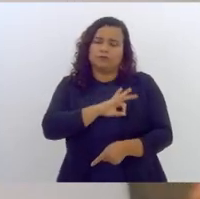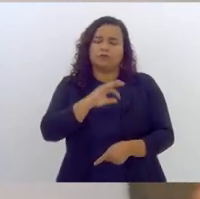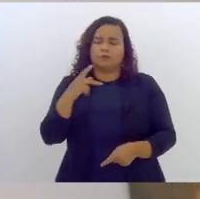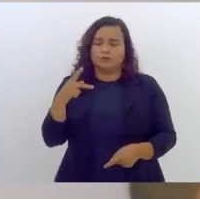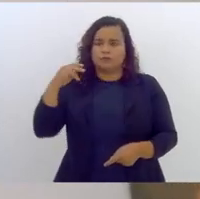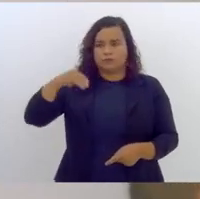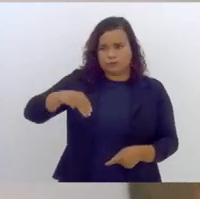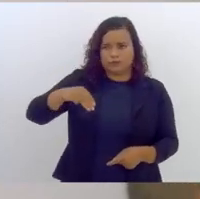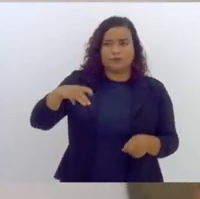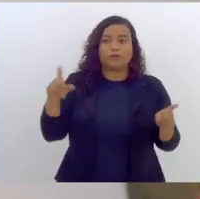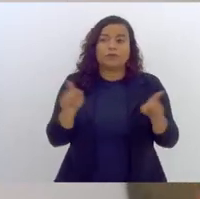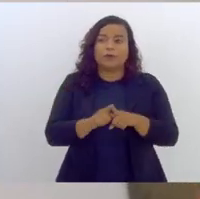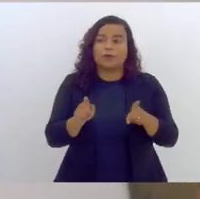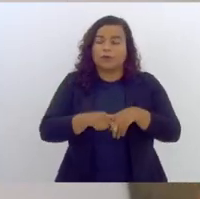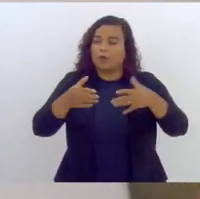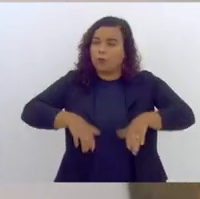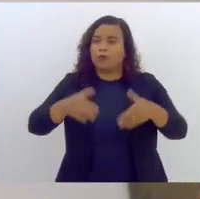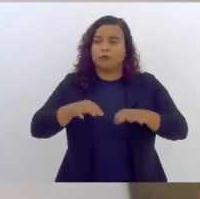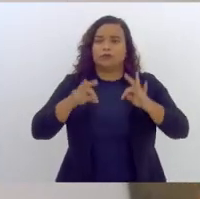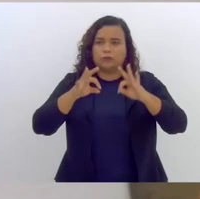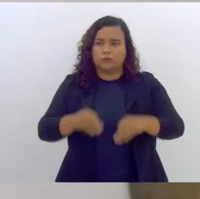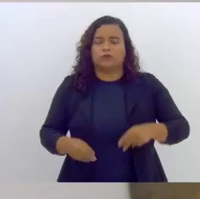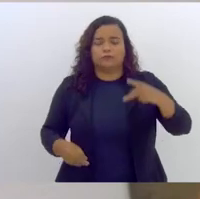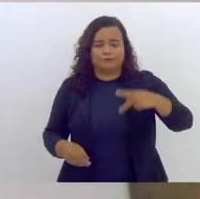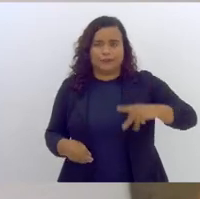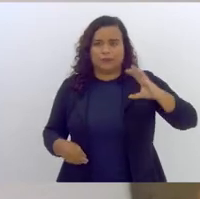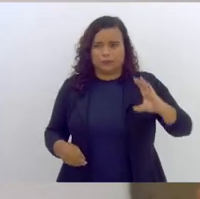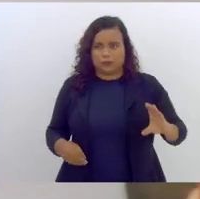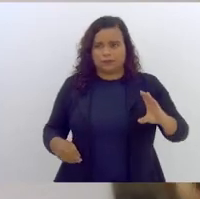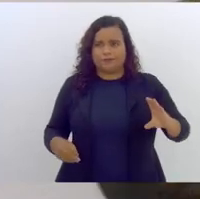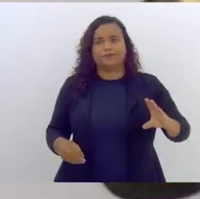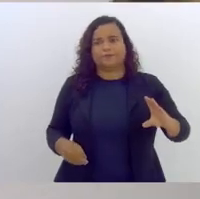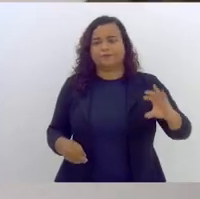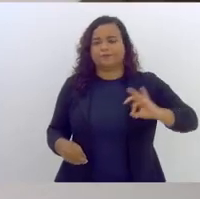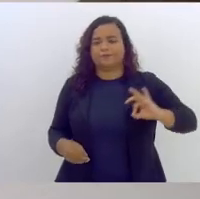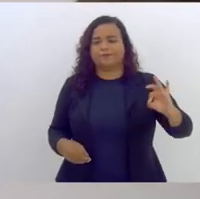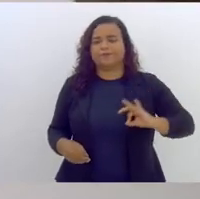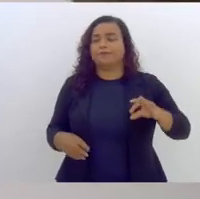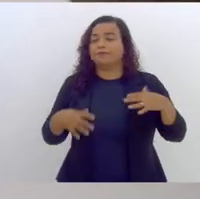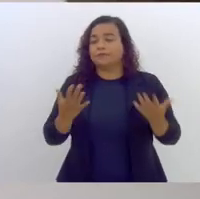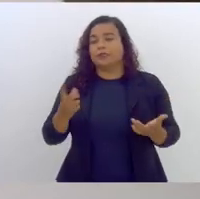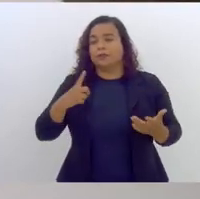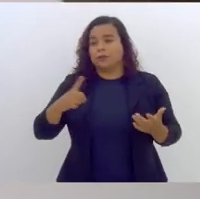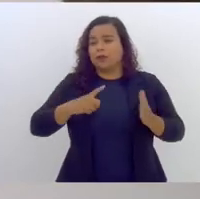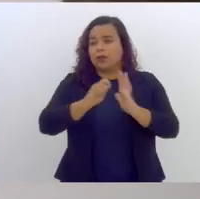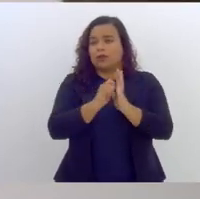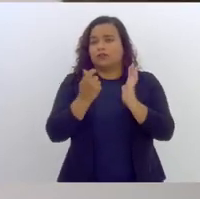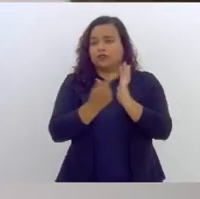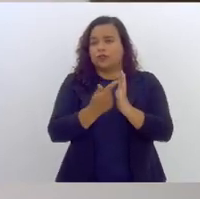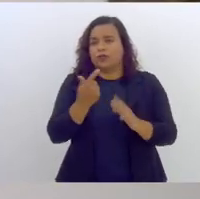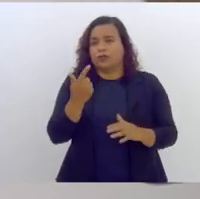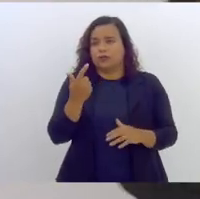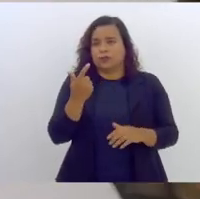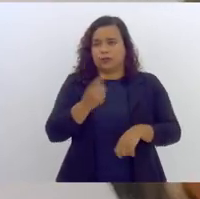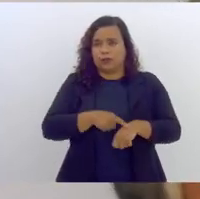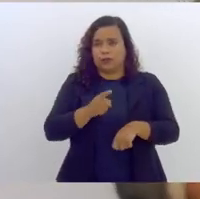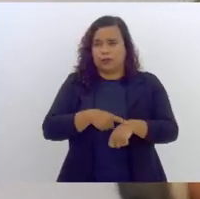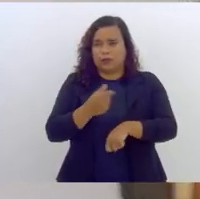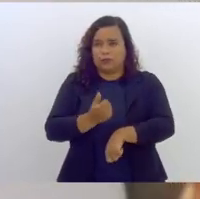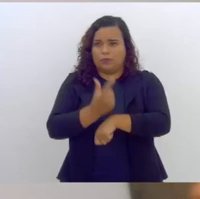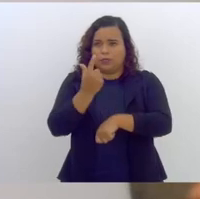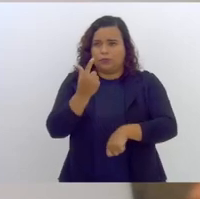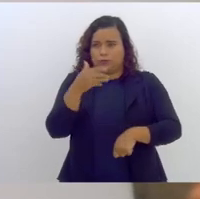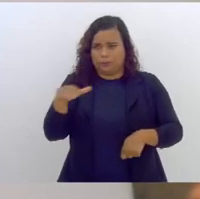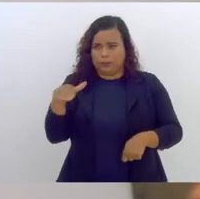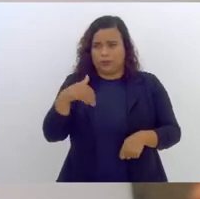em todos os concursos e agora a polícia civil eu tenho uma outra agendas 12:30 que vai fazer com que eu saio